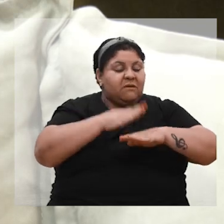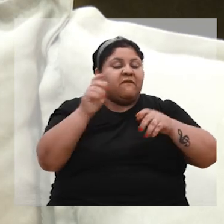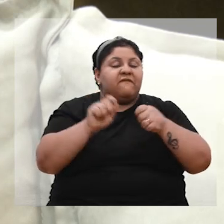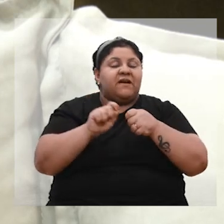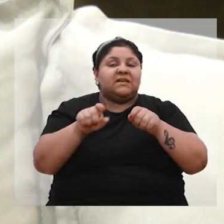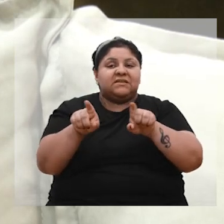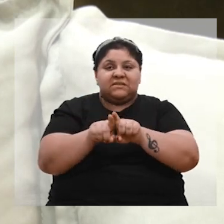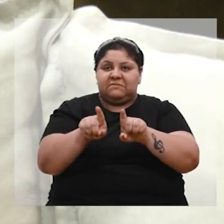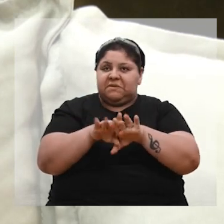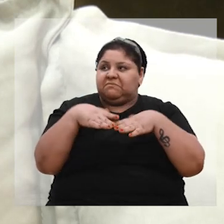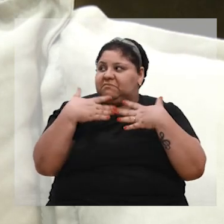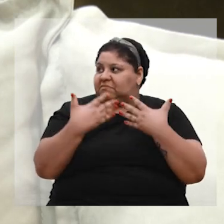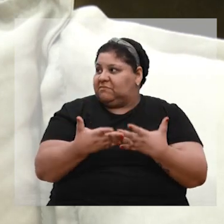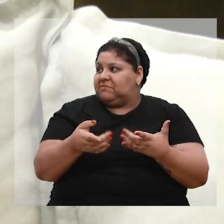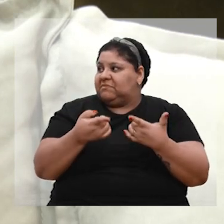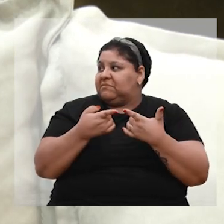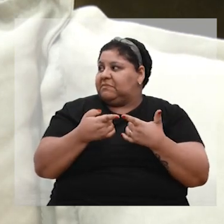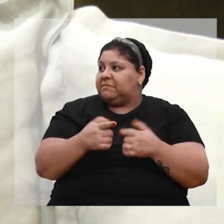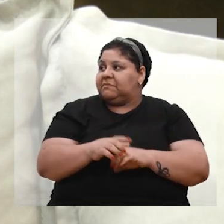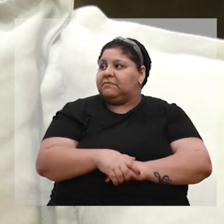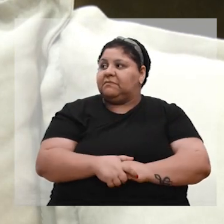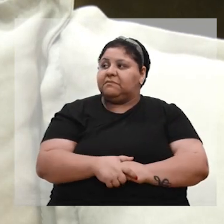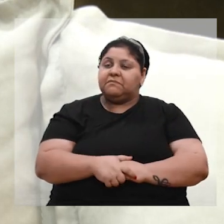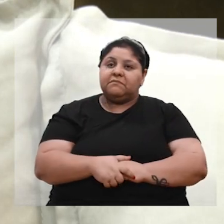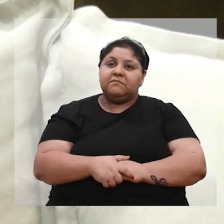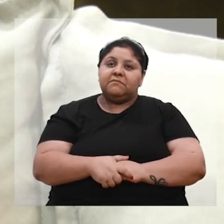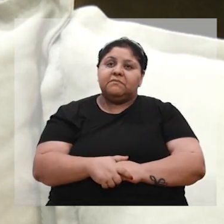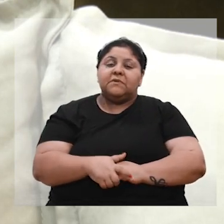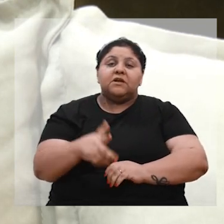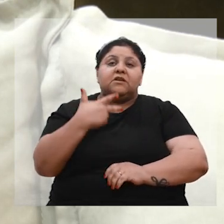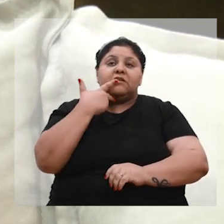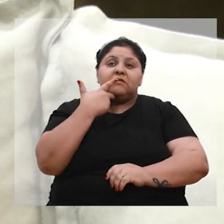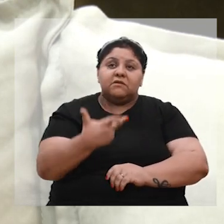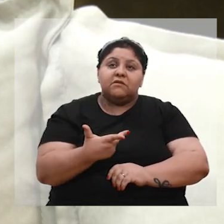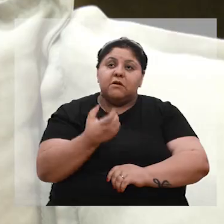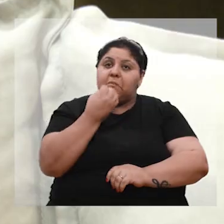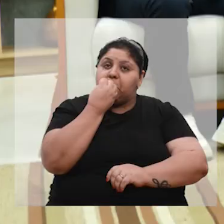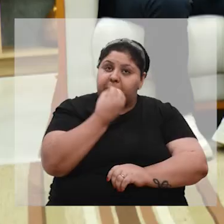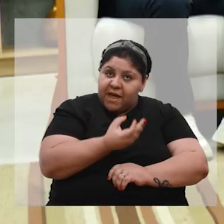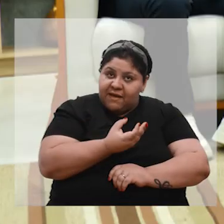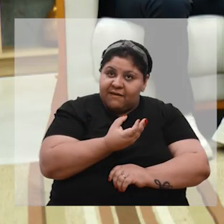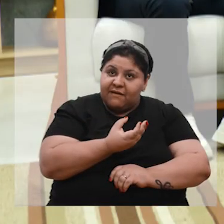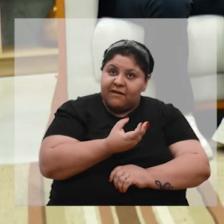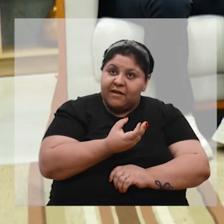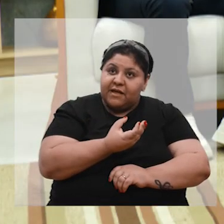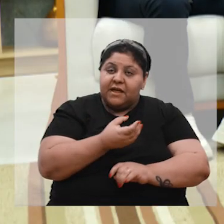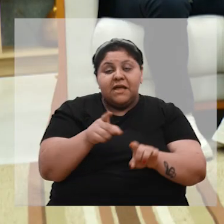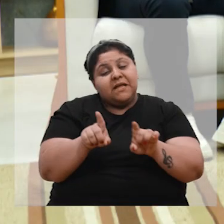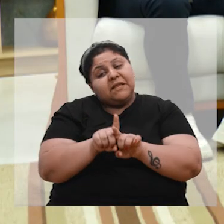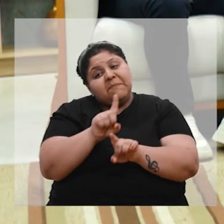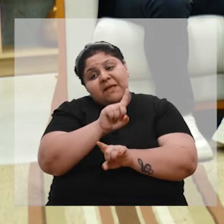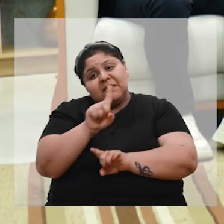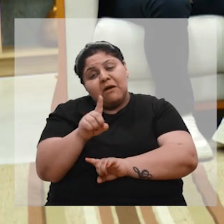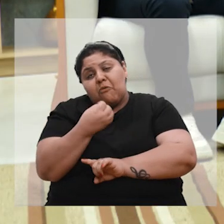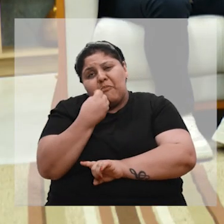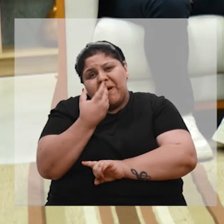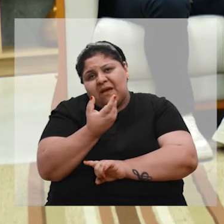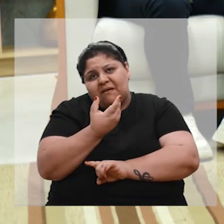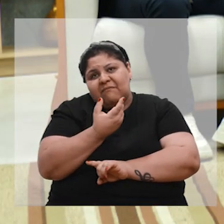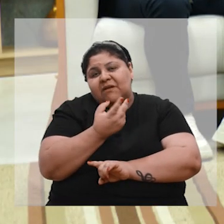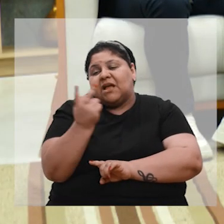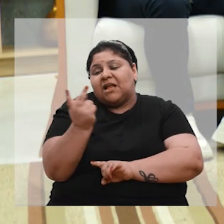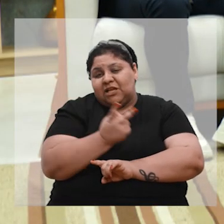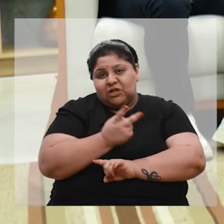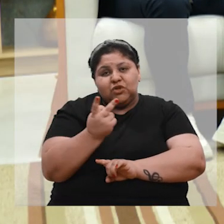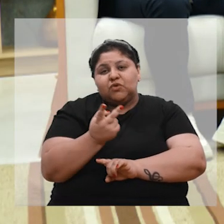precisar mais a gente faz mais, enfim. Mas a gente tem isso. Para falar quando tá bem e para falar quando não está bem. Isso